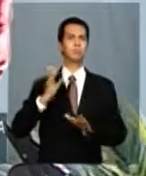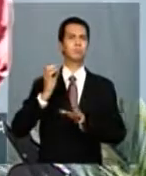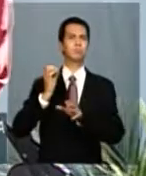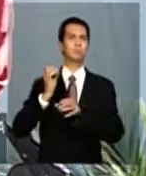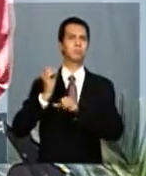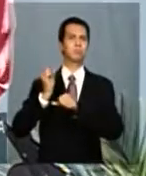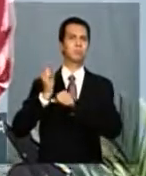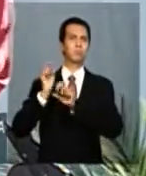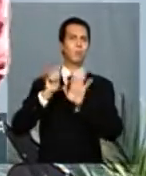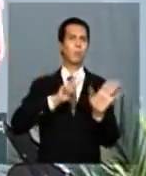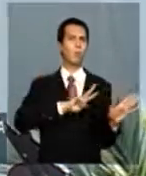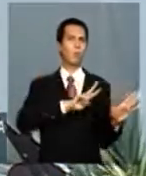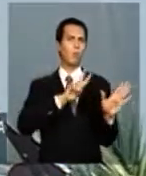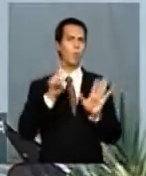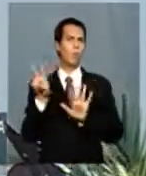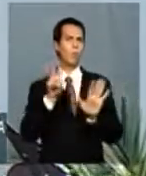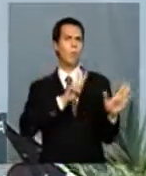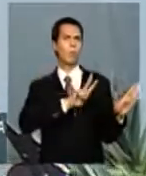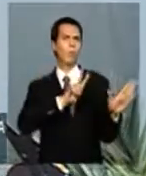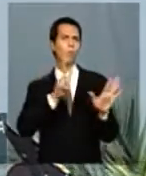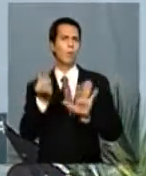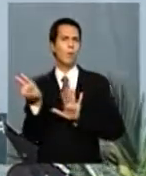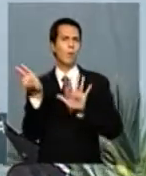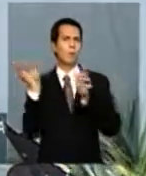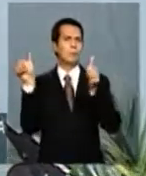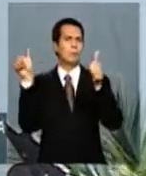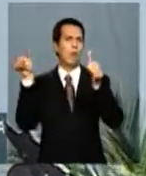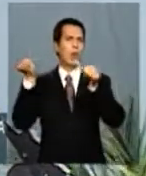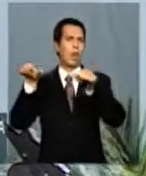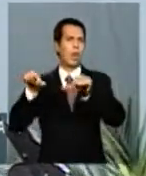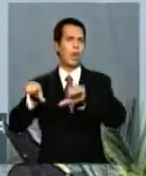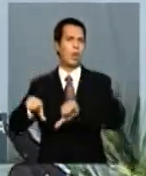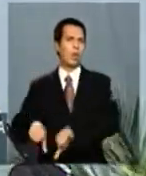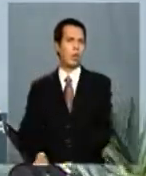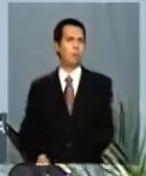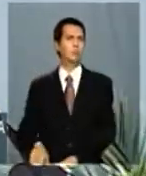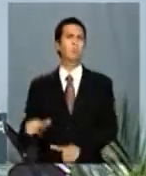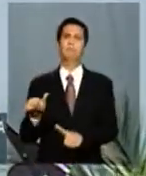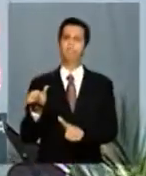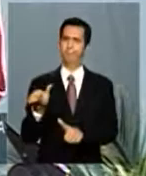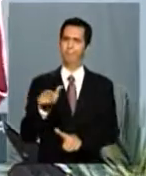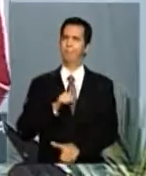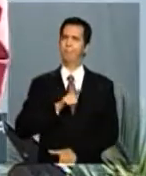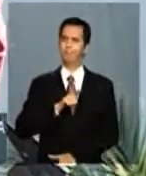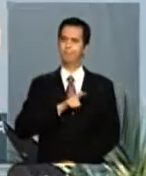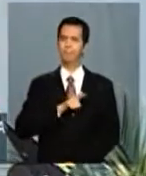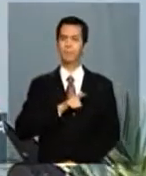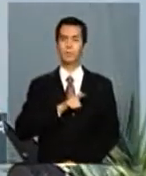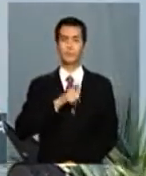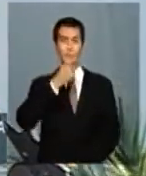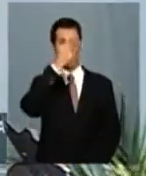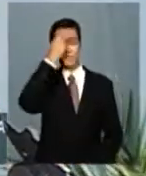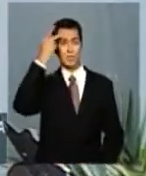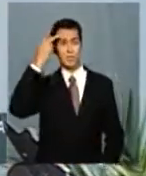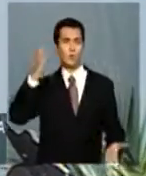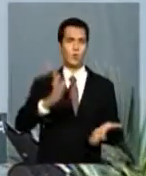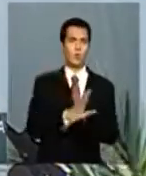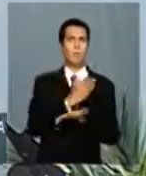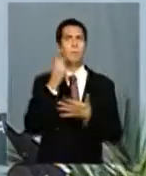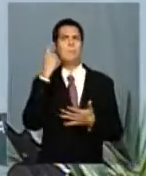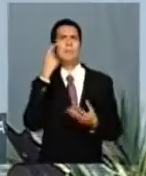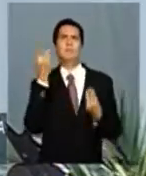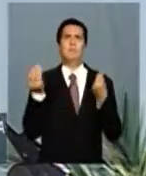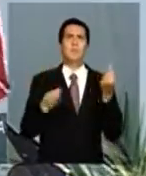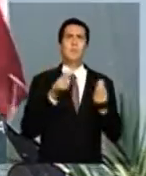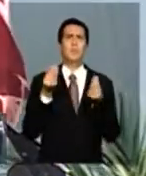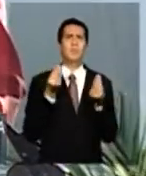nas últimas semanas, tem se deteriorado bastante. E as pessoas ficam pensando assim, e como é que fica